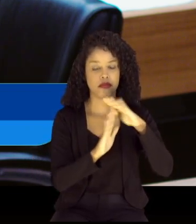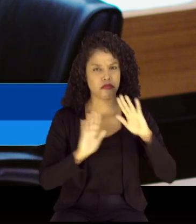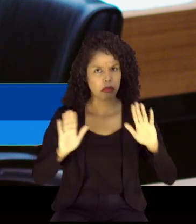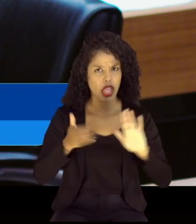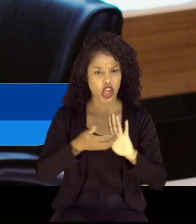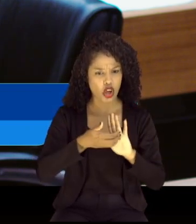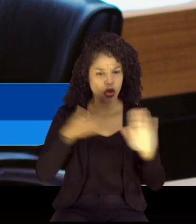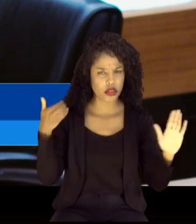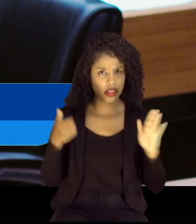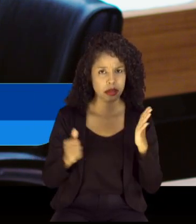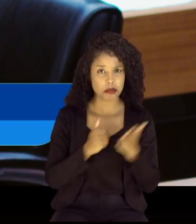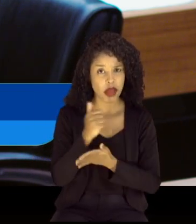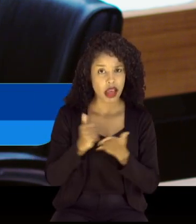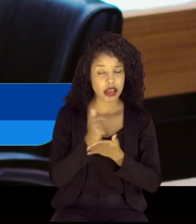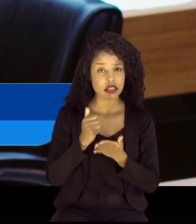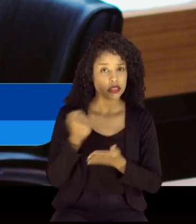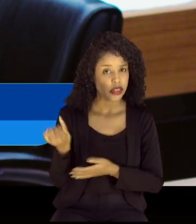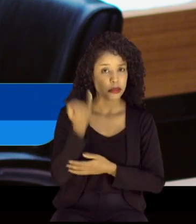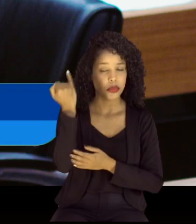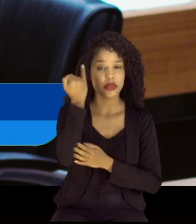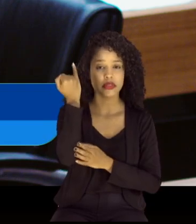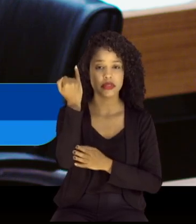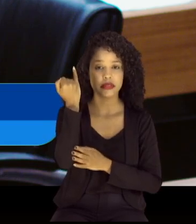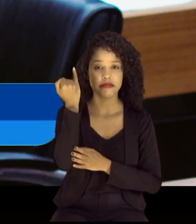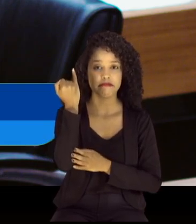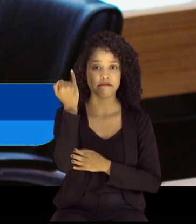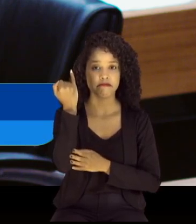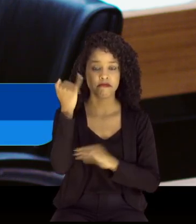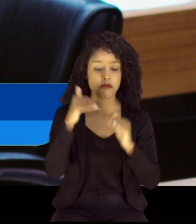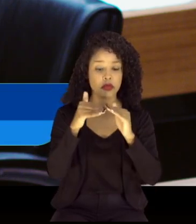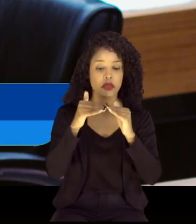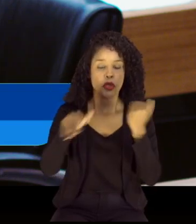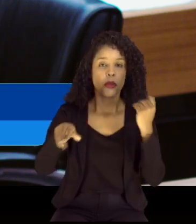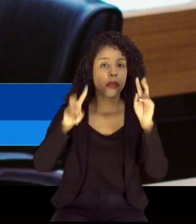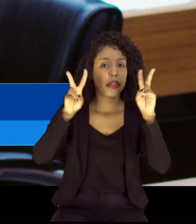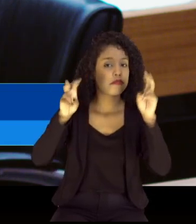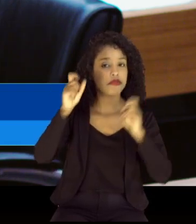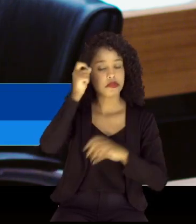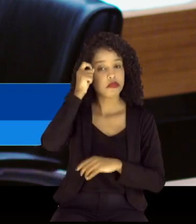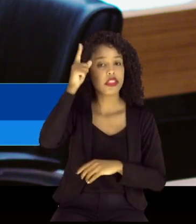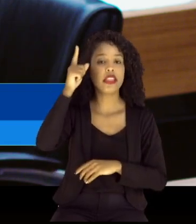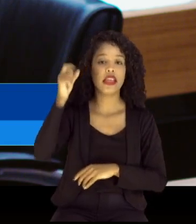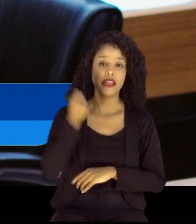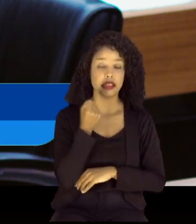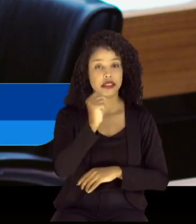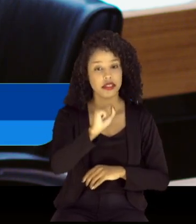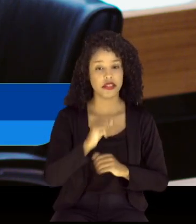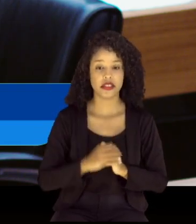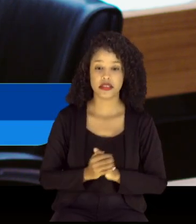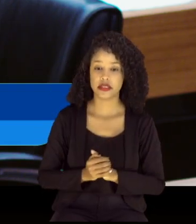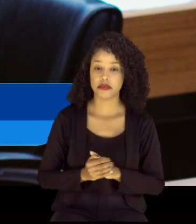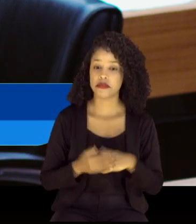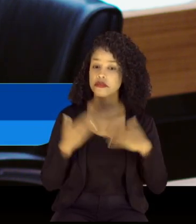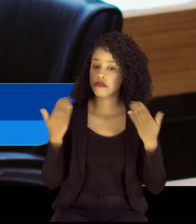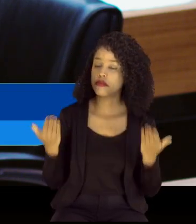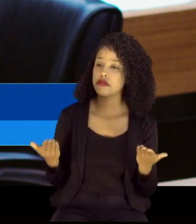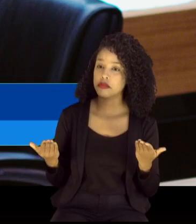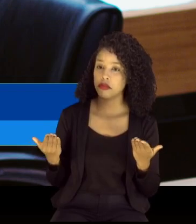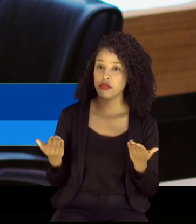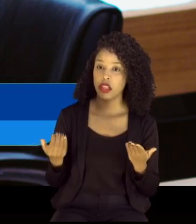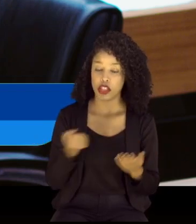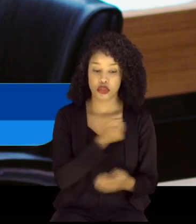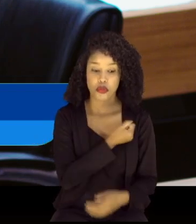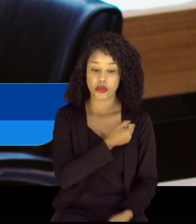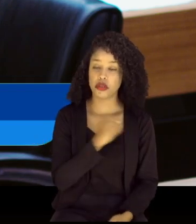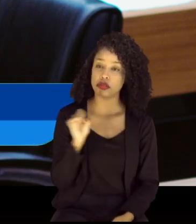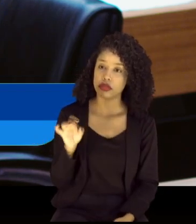cortar serviço básico essencial. Isso vai de encontro, inclusive, à ideologia que tanto se defende. Então, Feitosa, não são apenas números, é